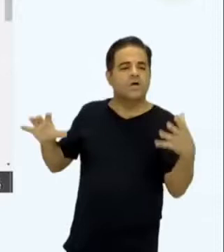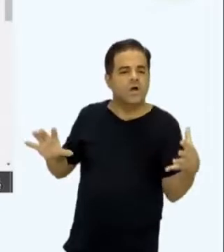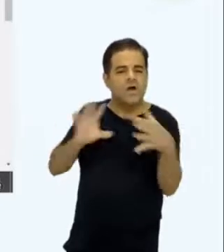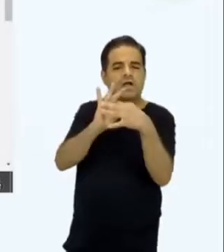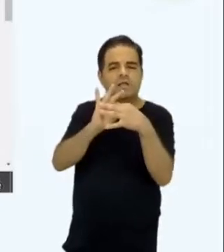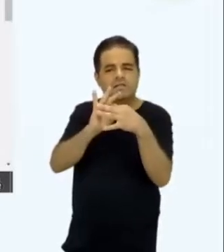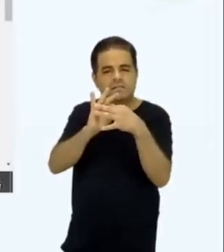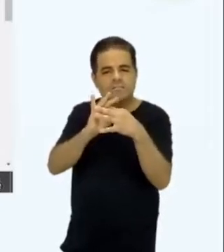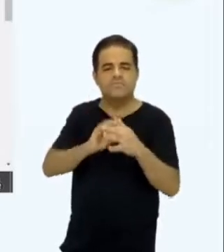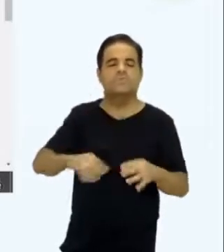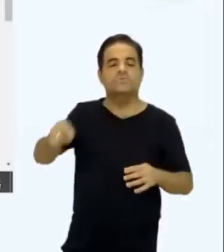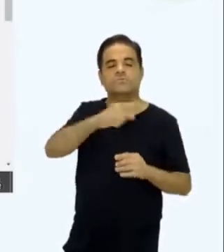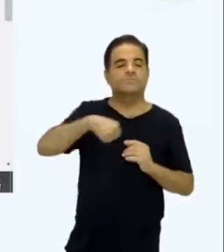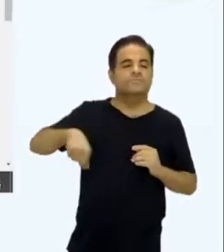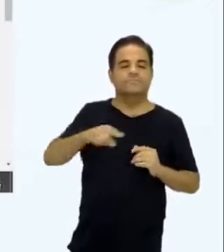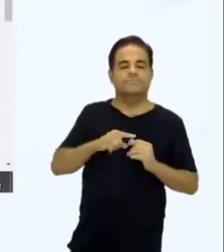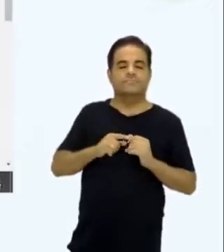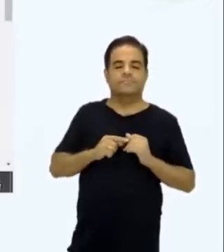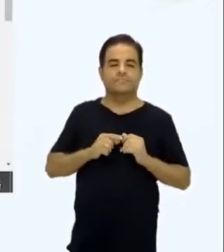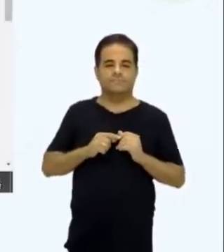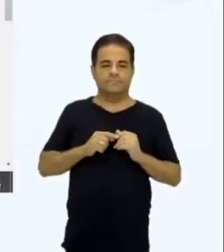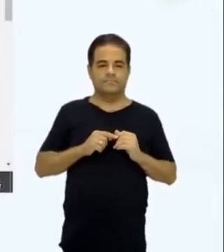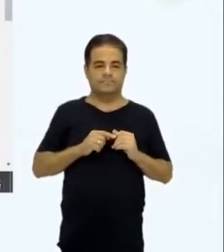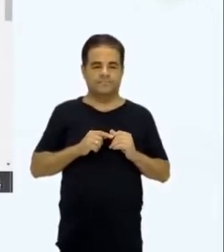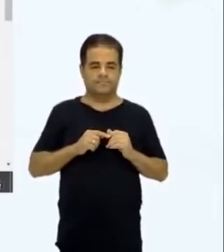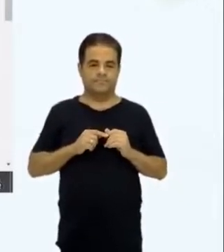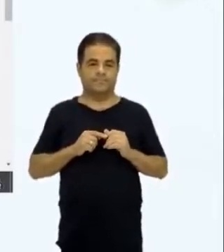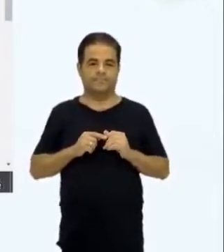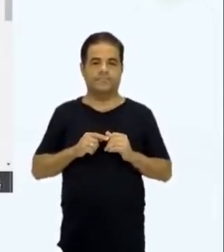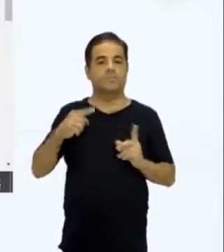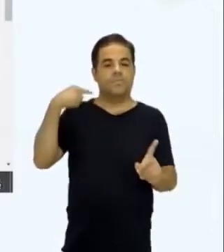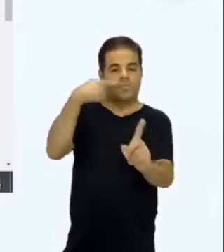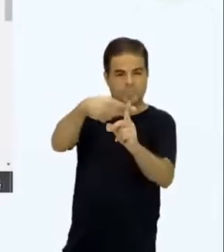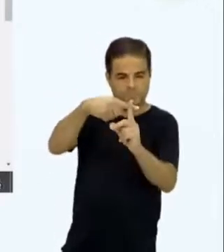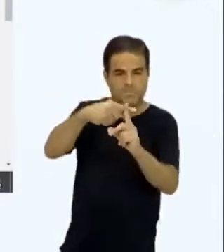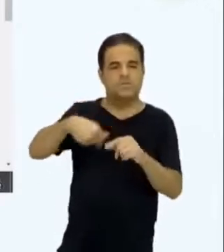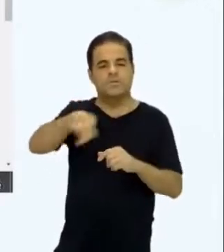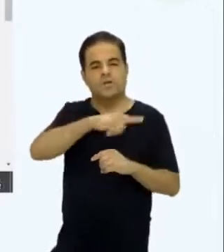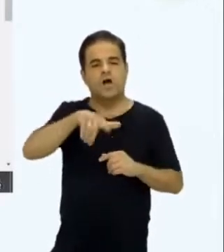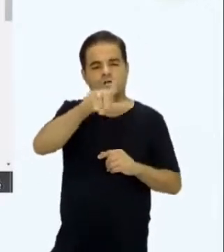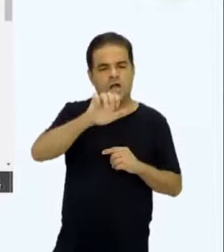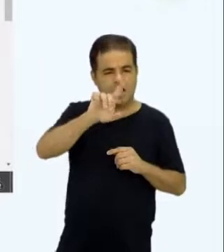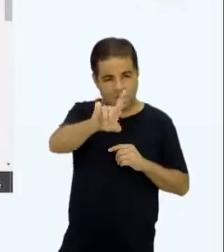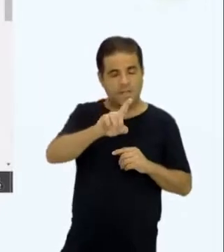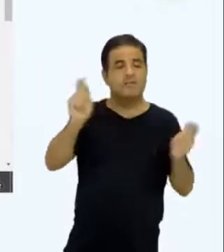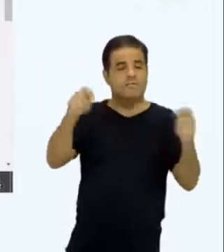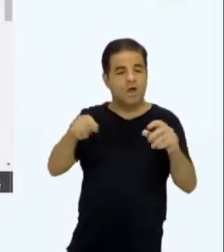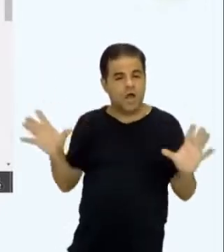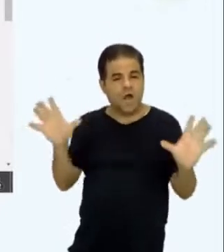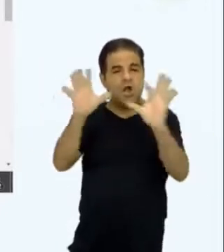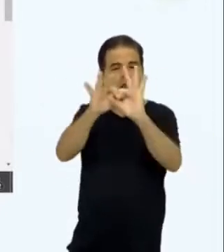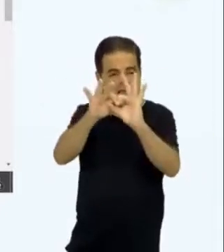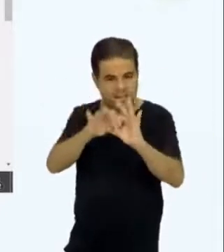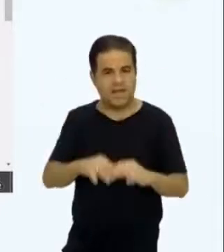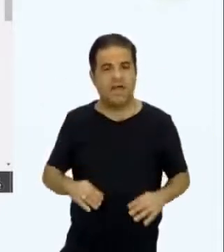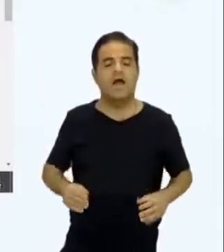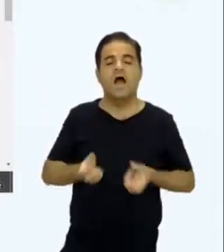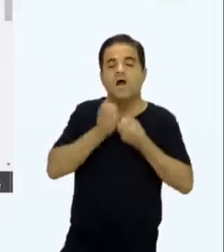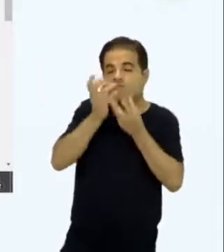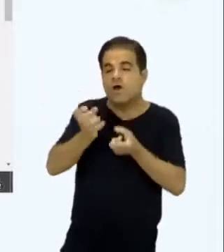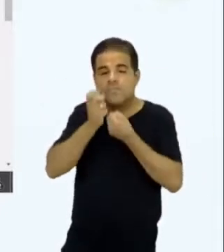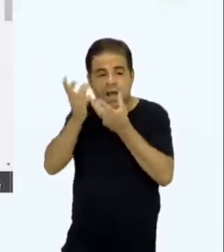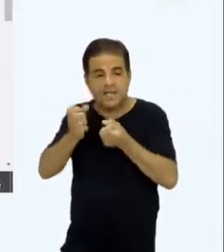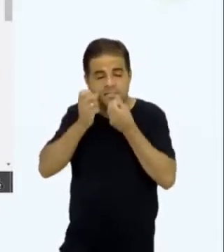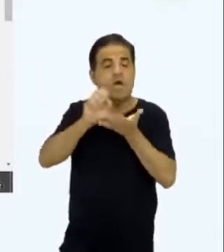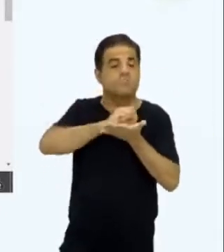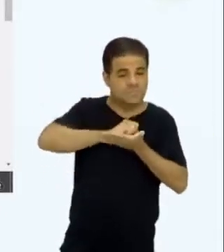o nosso lado positivo do nosso LED. Então, a gente conecta aqui, a informação vai